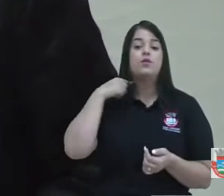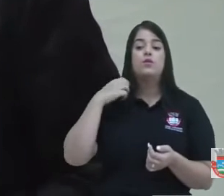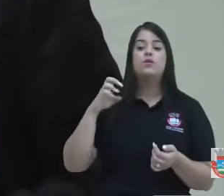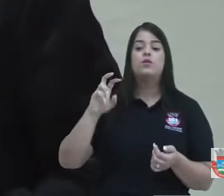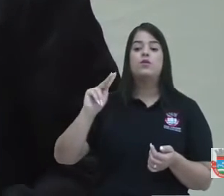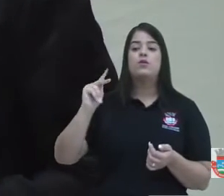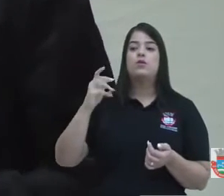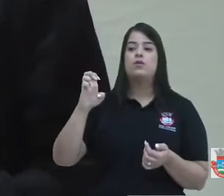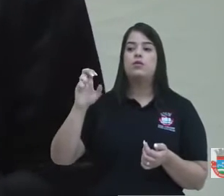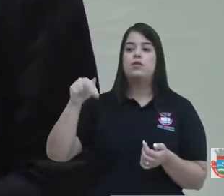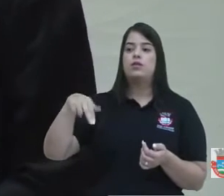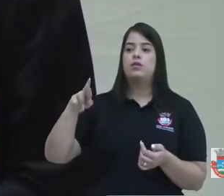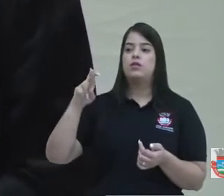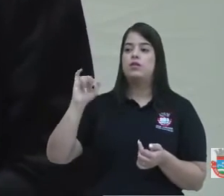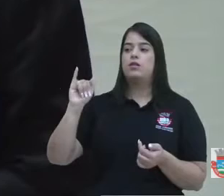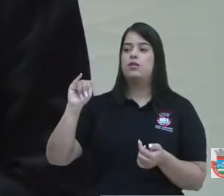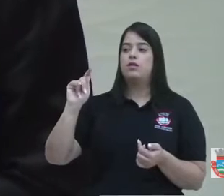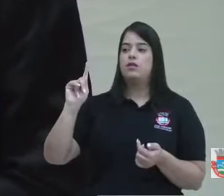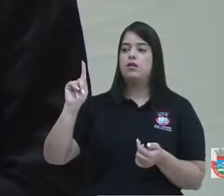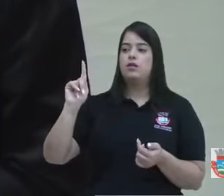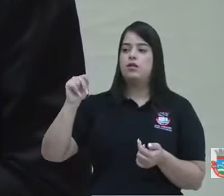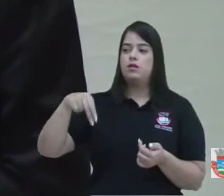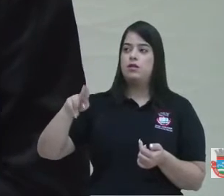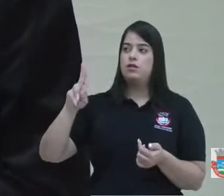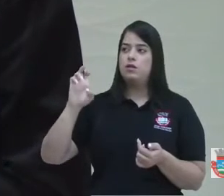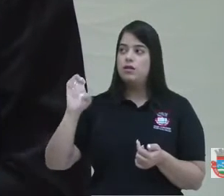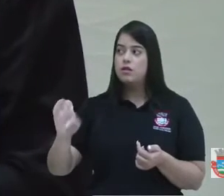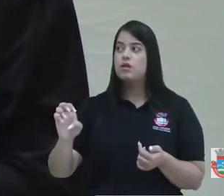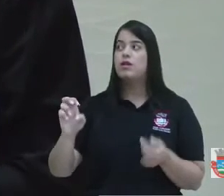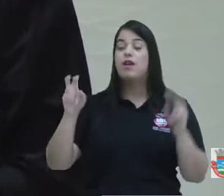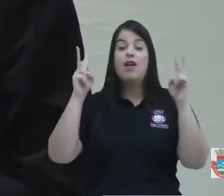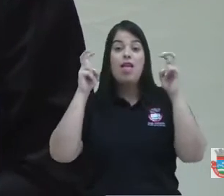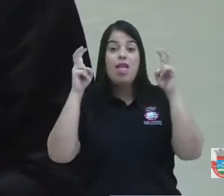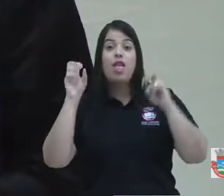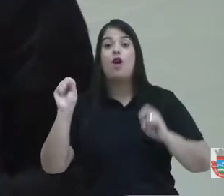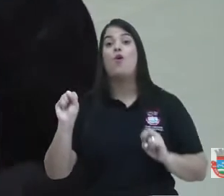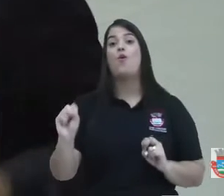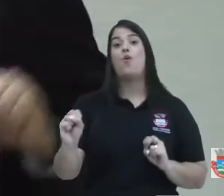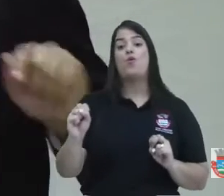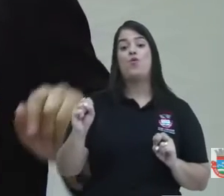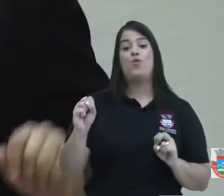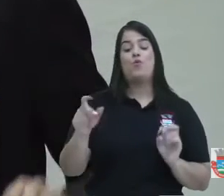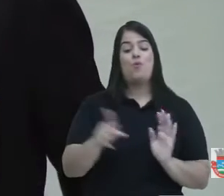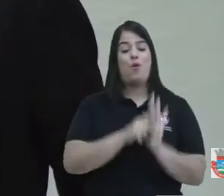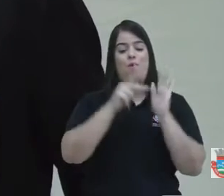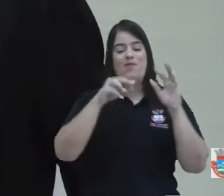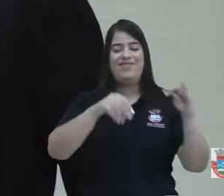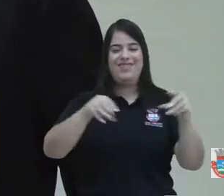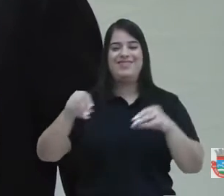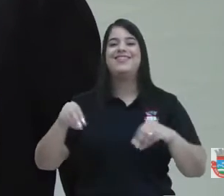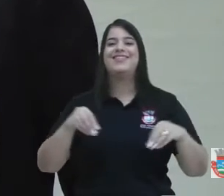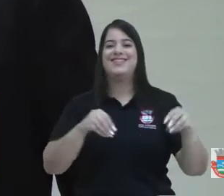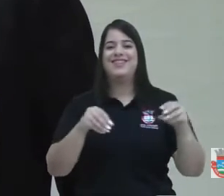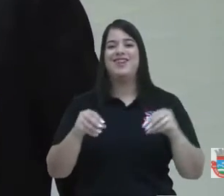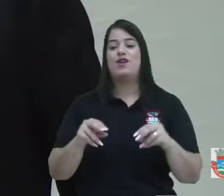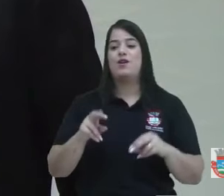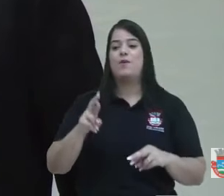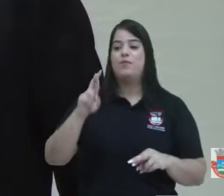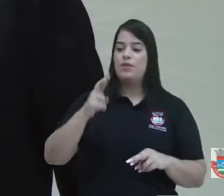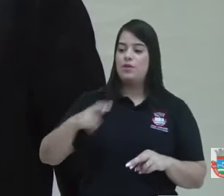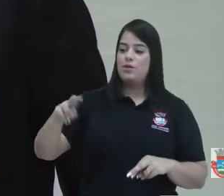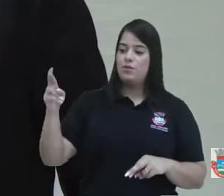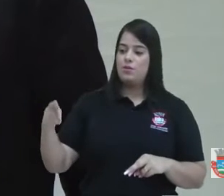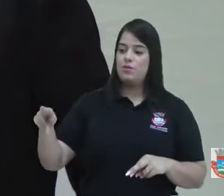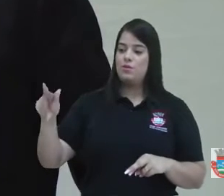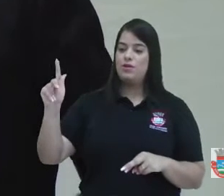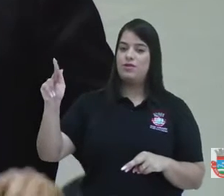Queiroz, com mais 8 títulos de terra para ser entregues agora aqui no Riachão do